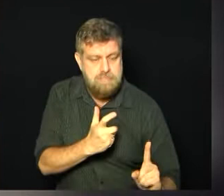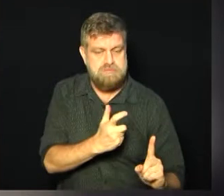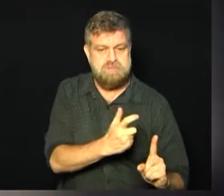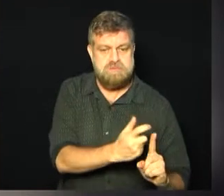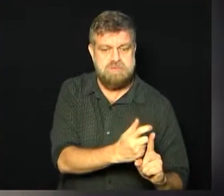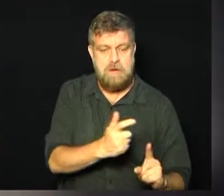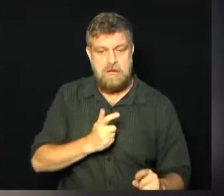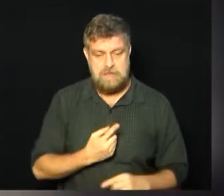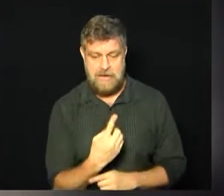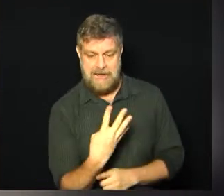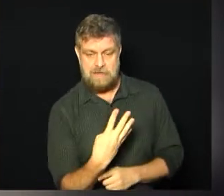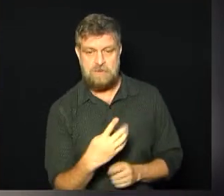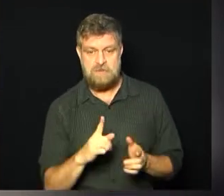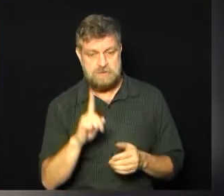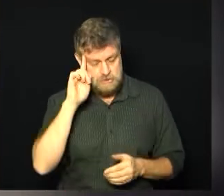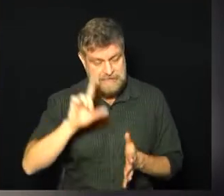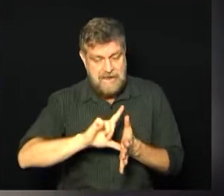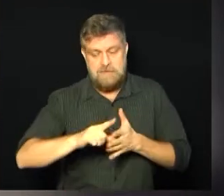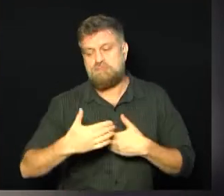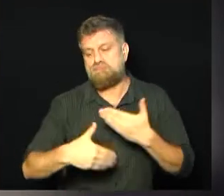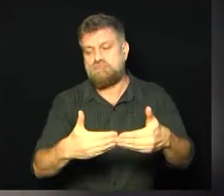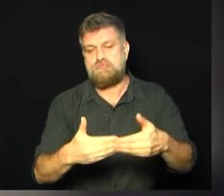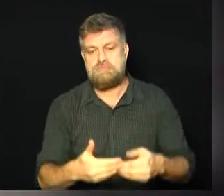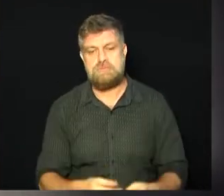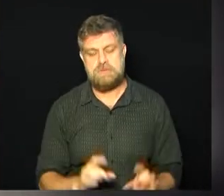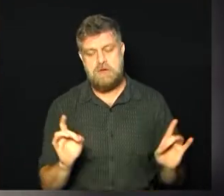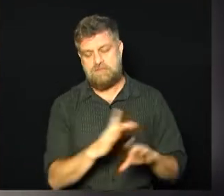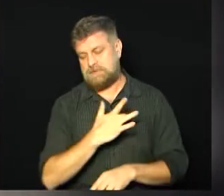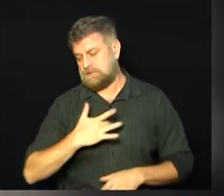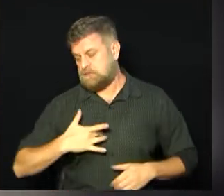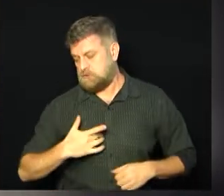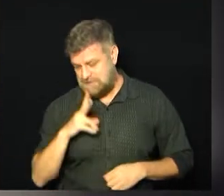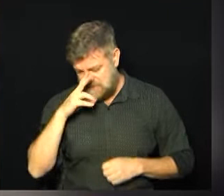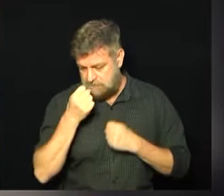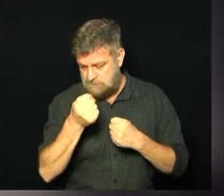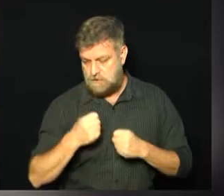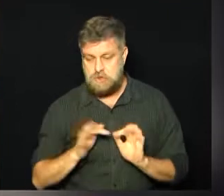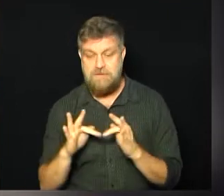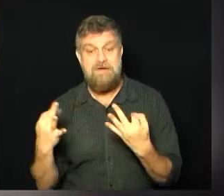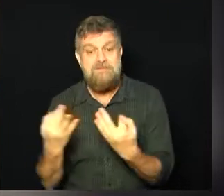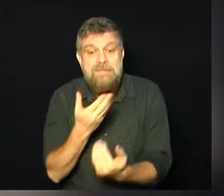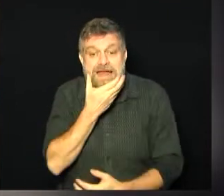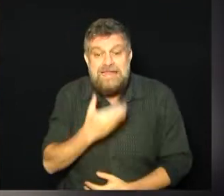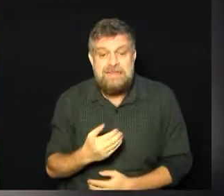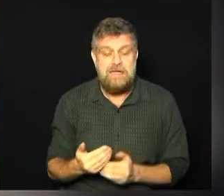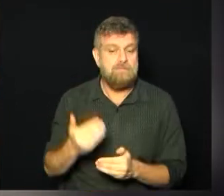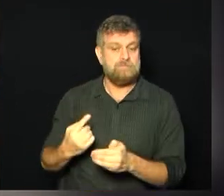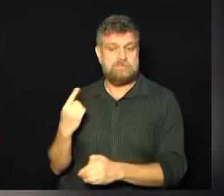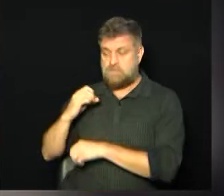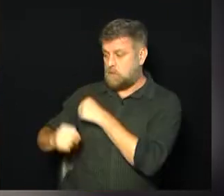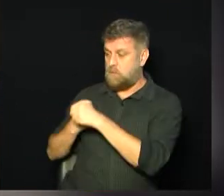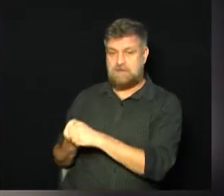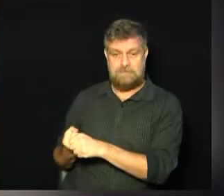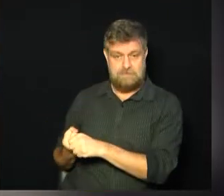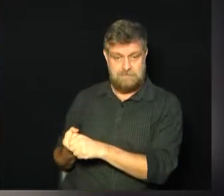e 14 dias após estar completamente imunizado, eu posso ir para o Natal com a minha família, coisa que não aconteceu o ano